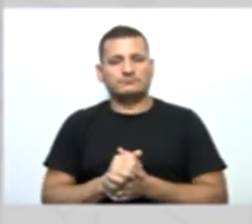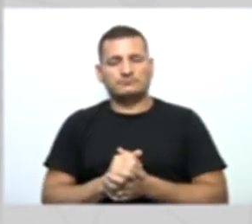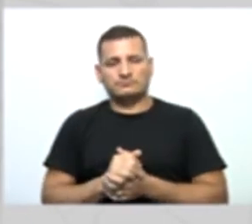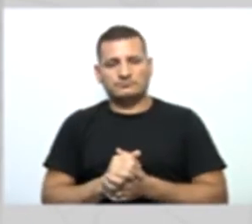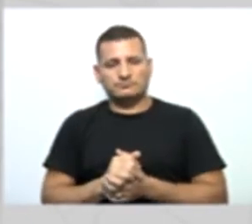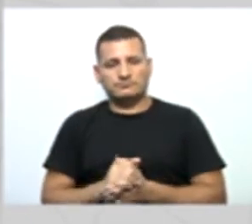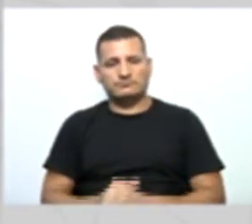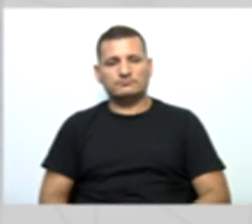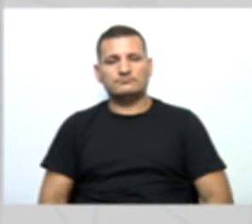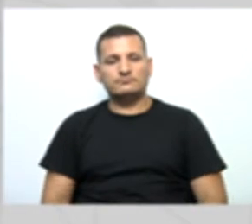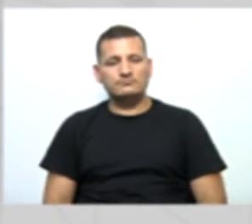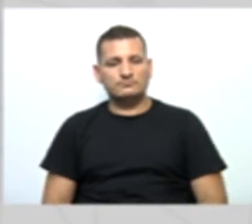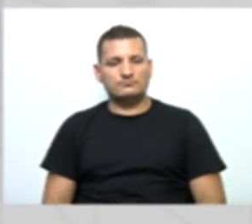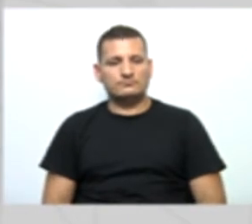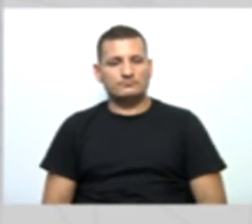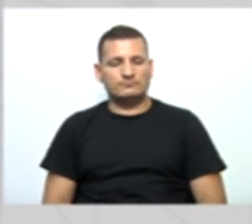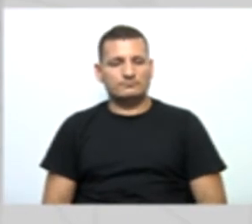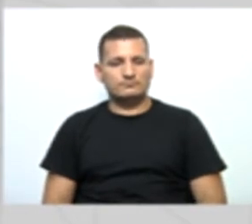Beleza?